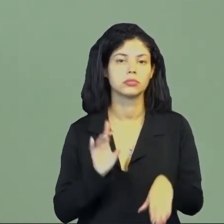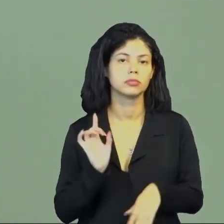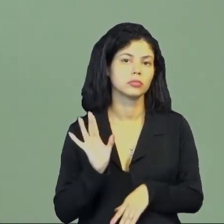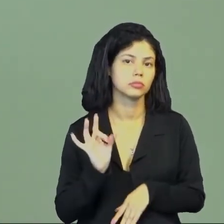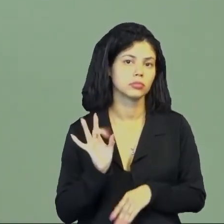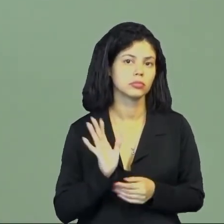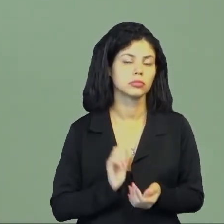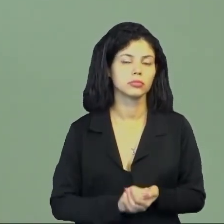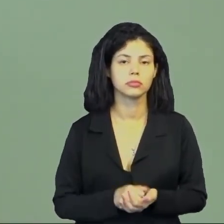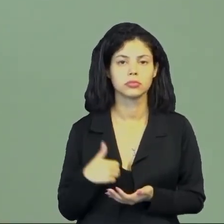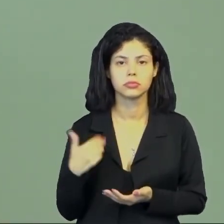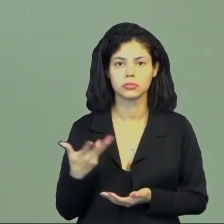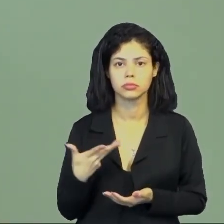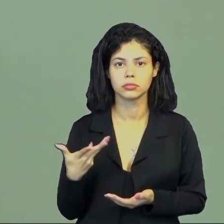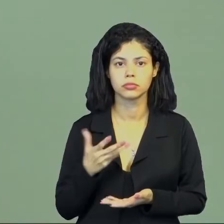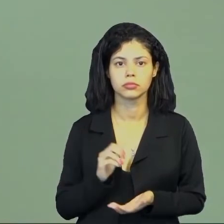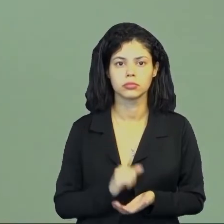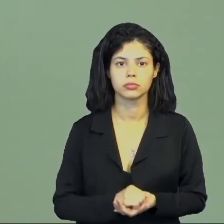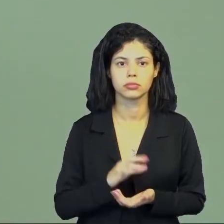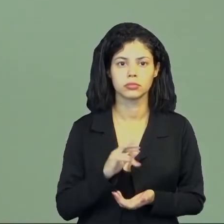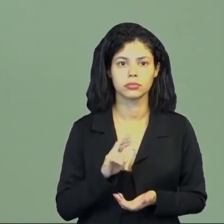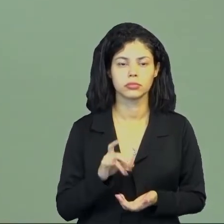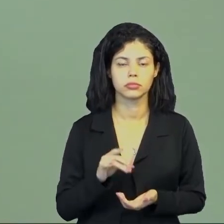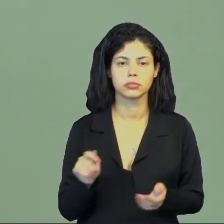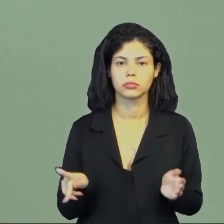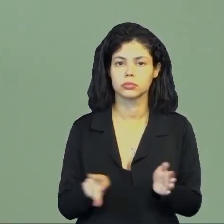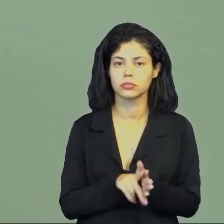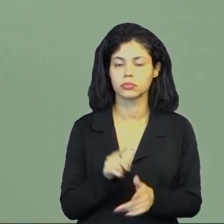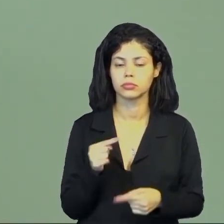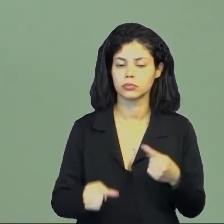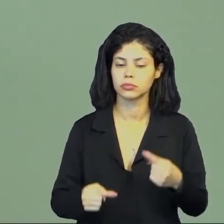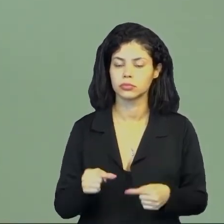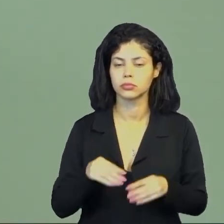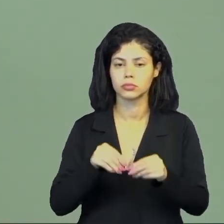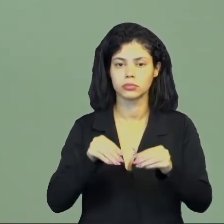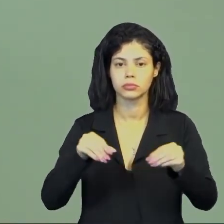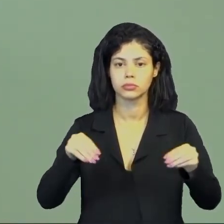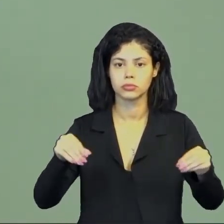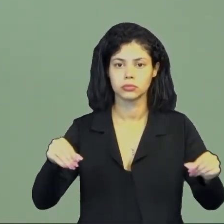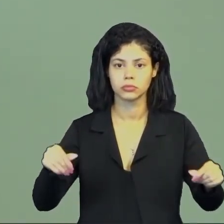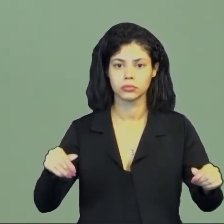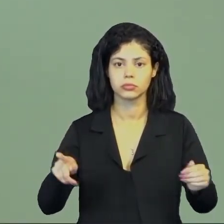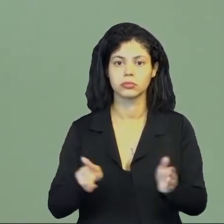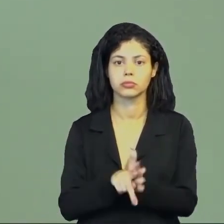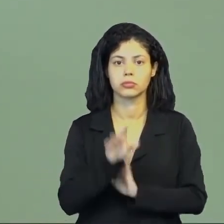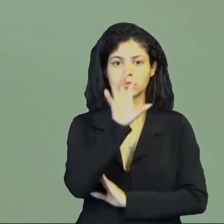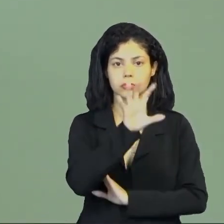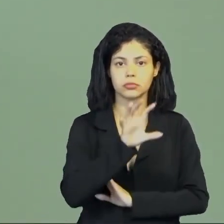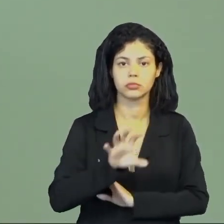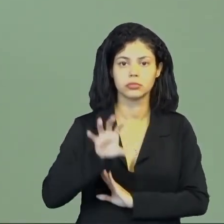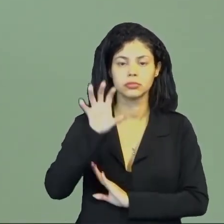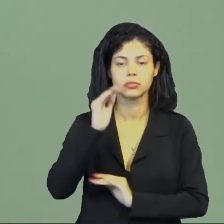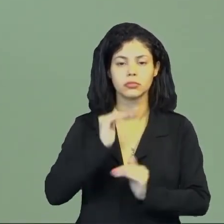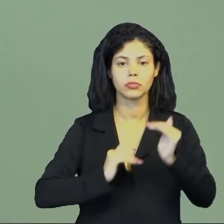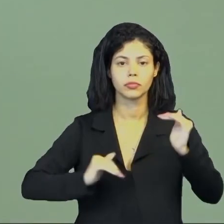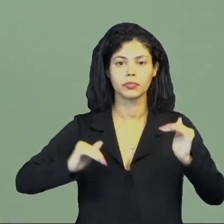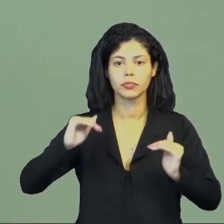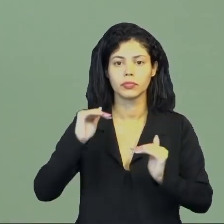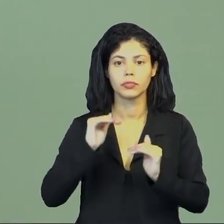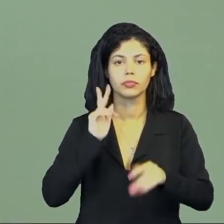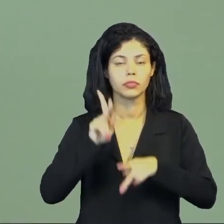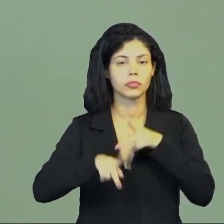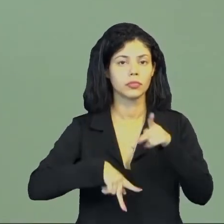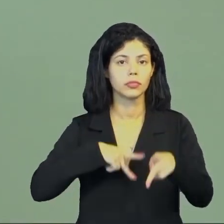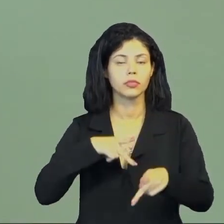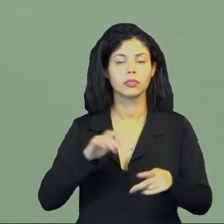só, né, baseado na coação dos grandes proprietários de terra de uma determinada região sobre aquela população que